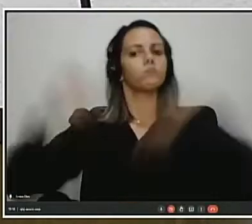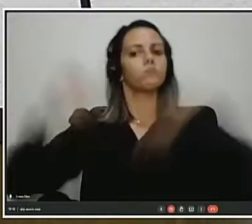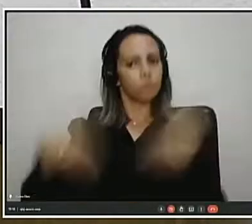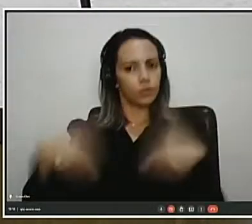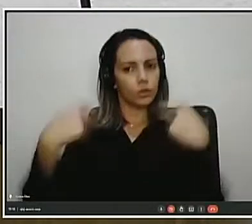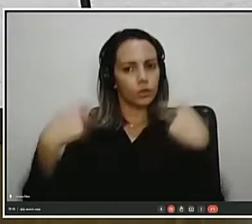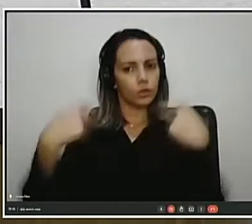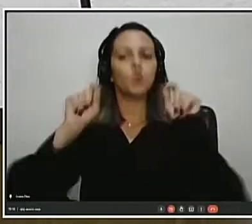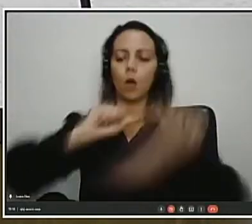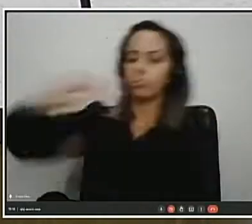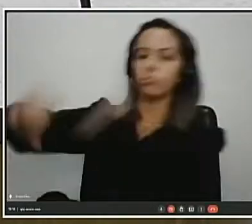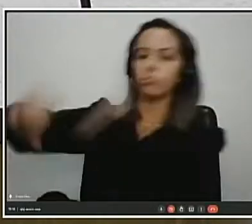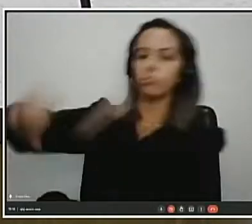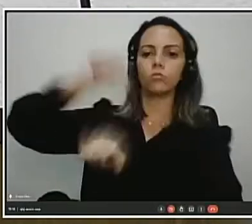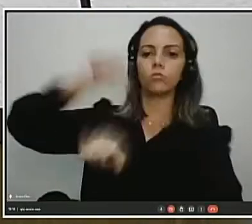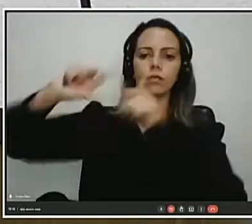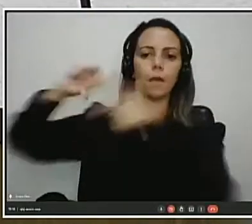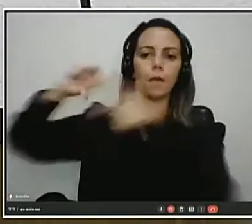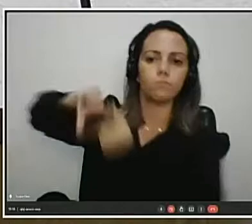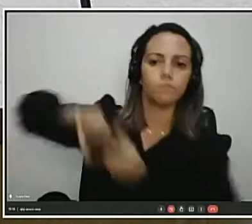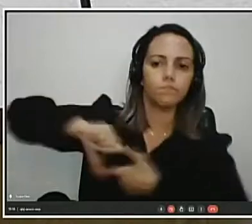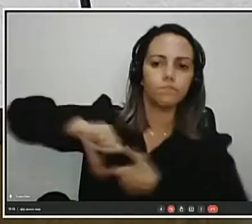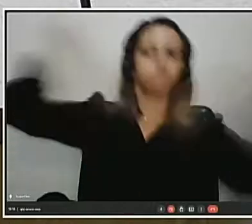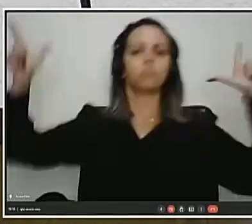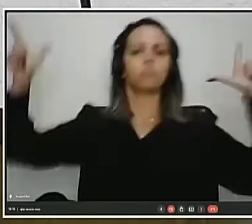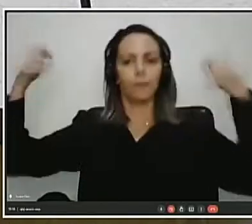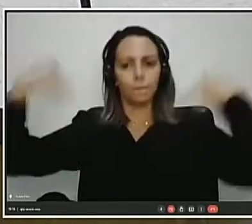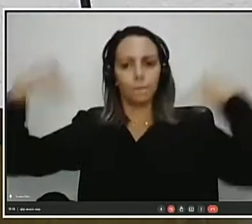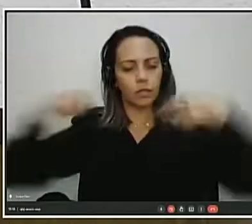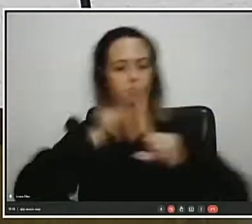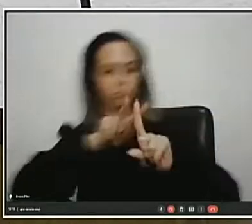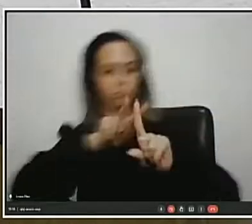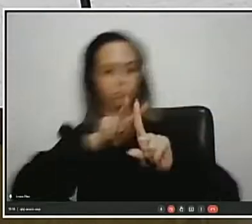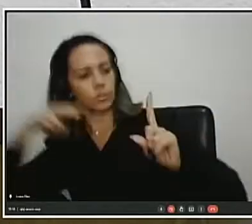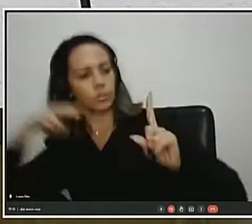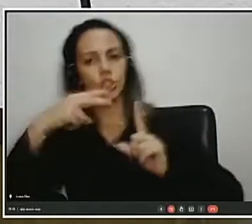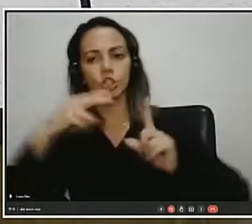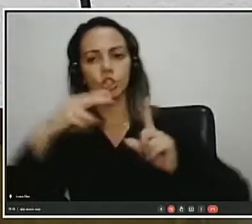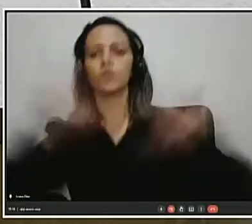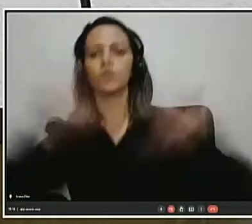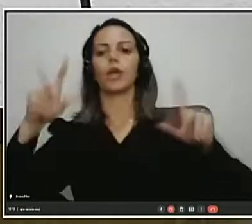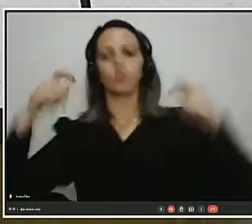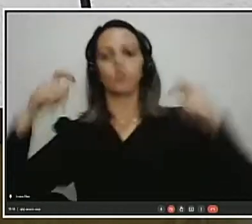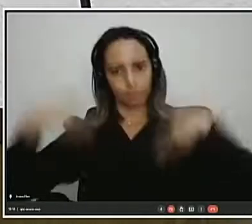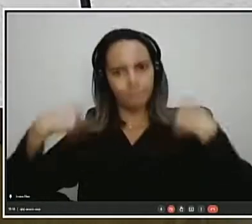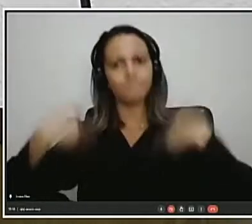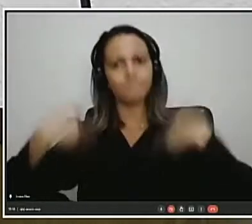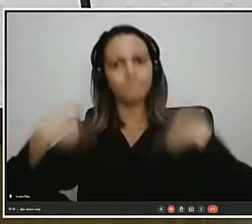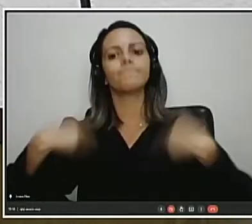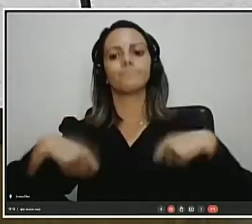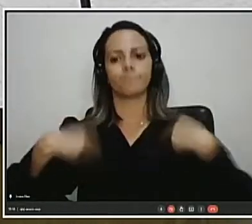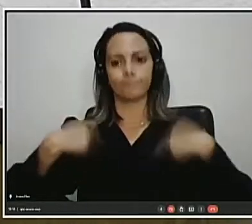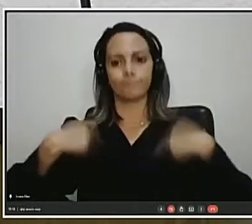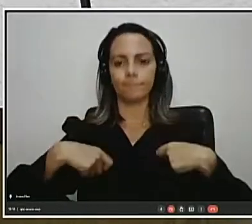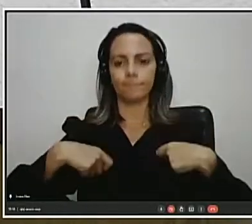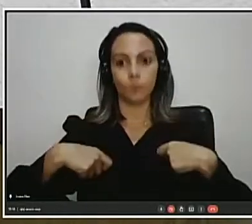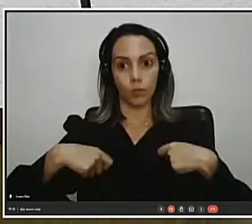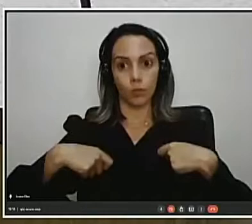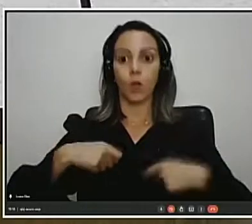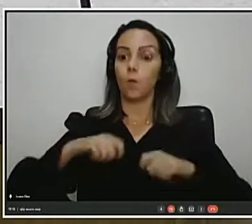uma mudança de paradigma, um novo olhar sobre a deficiência e a sociedade, que abarque o poder